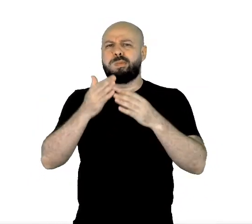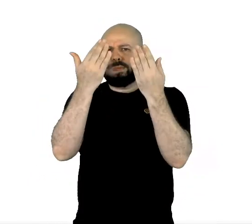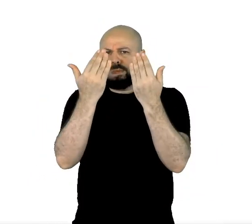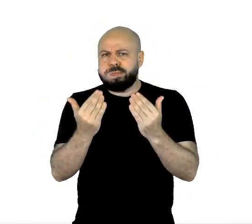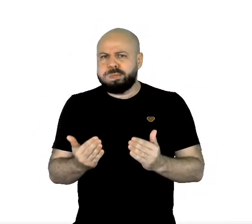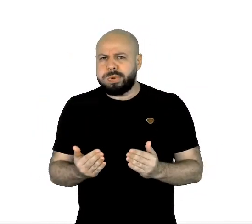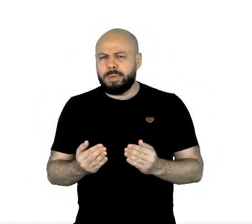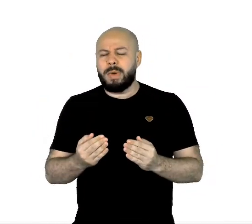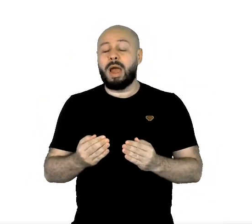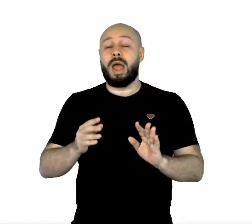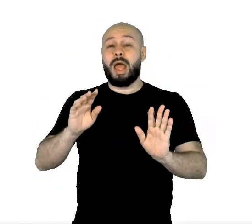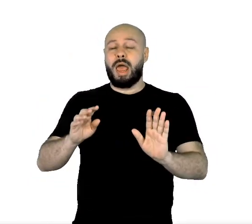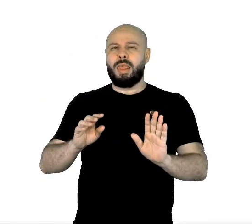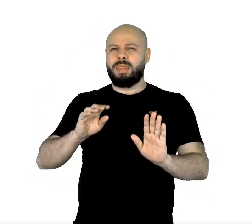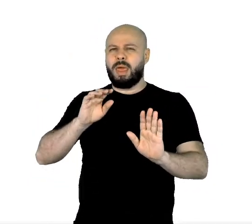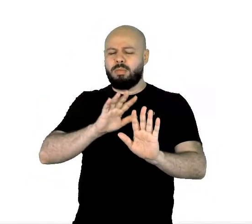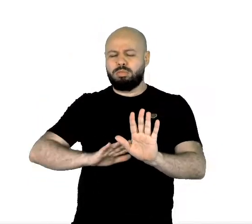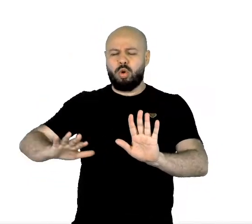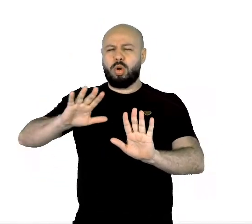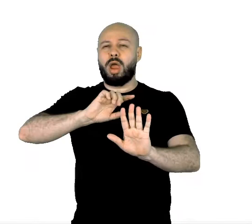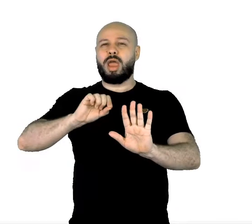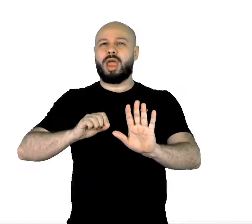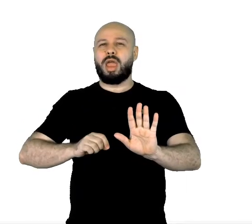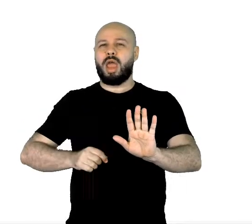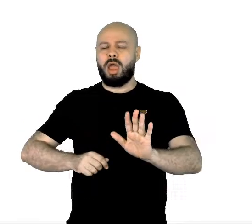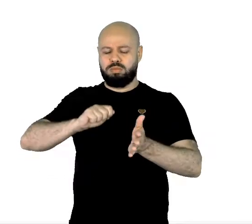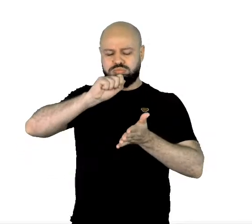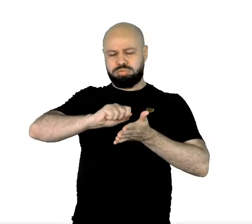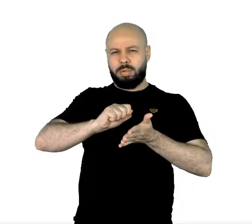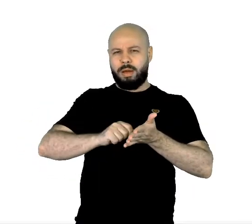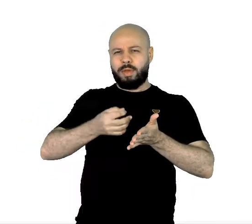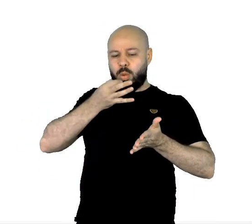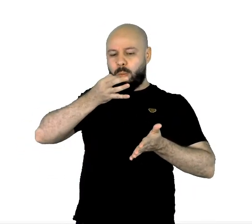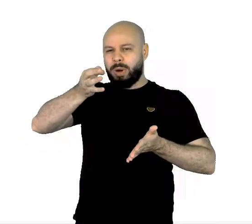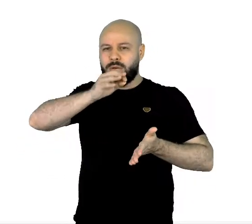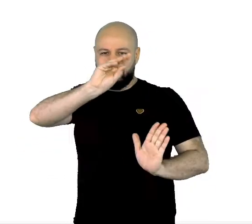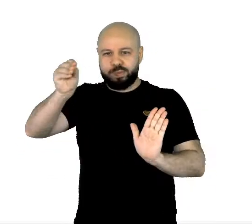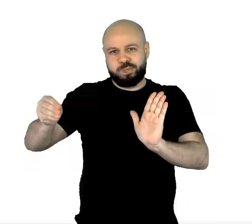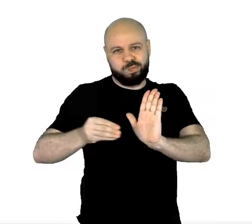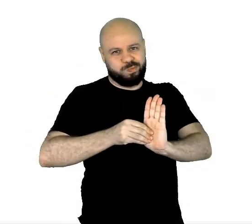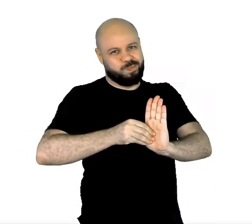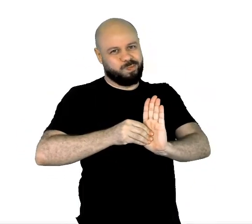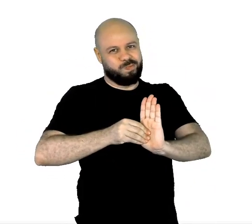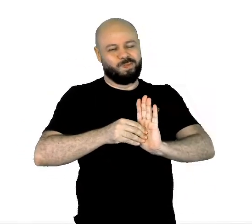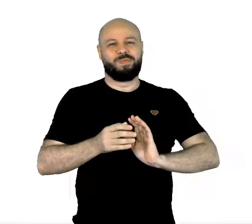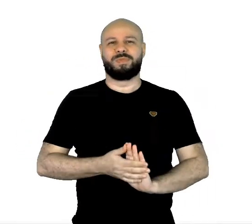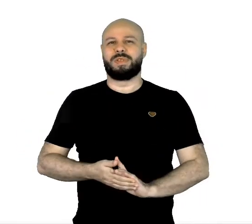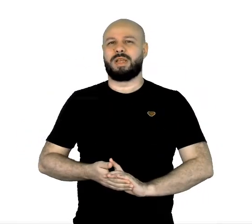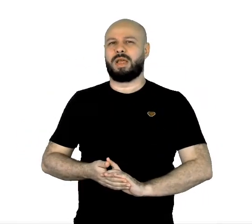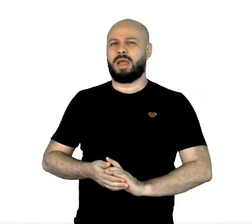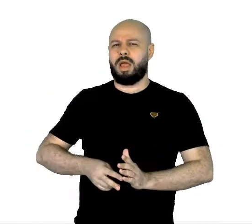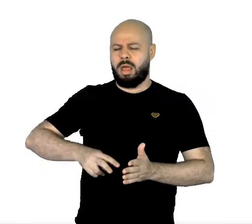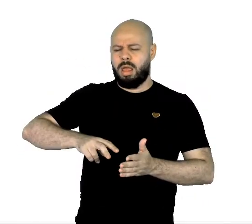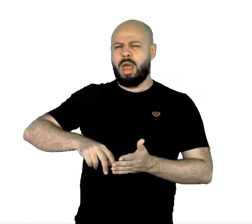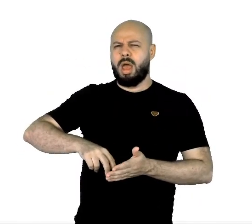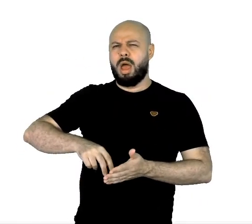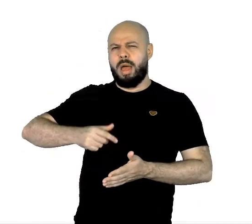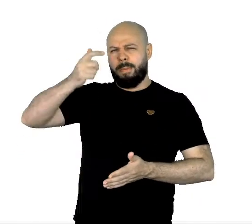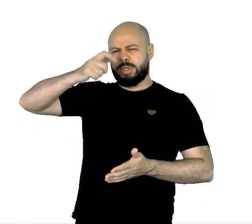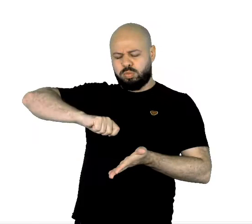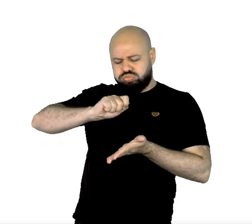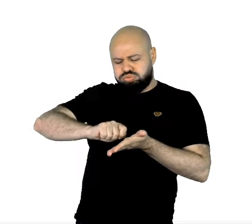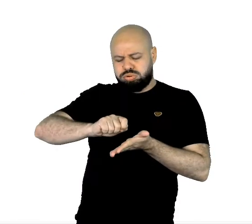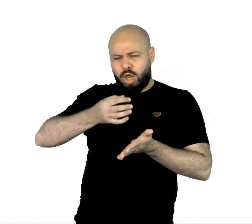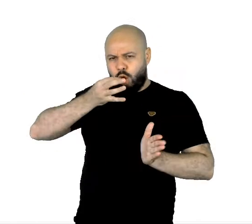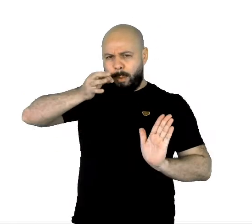no ponto de vista do emissor. Então, o crítico lá, ele vai o quê? Vai opinar, né? Com base no ponto de vista do